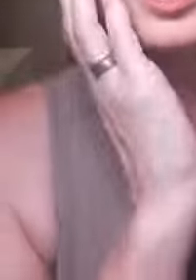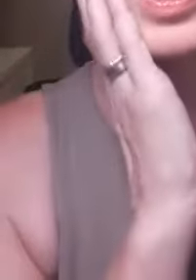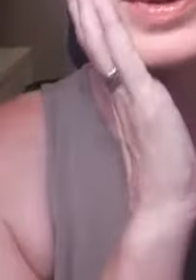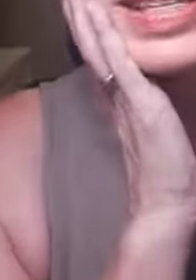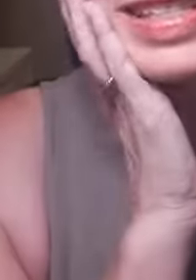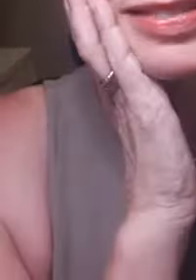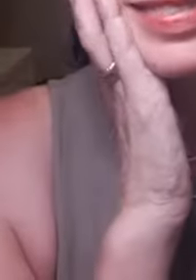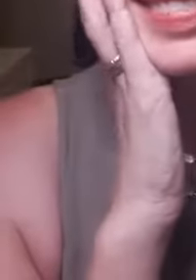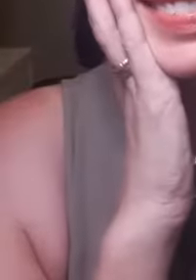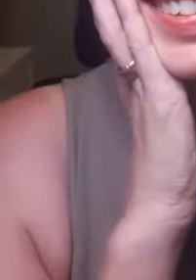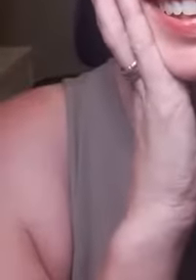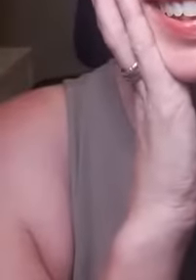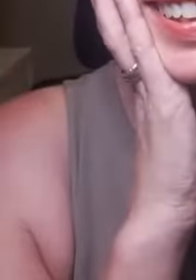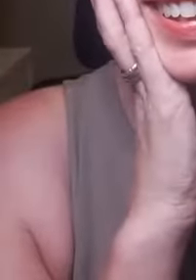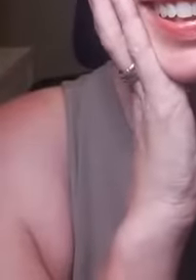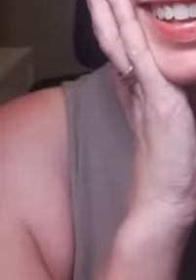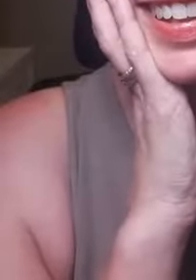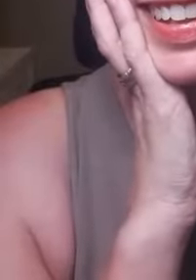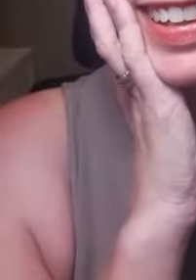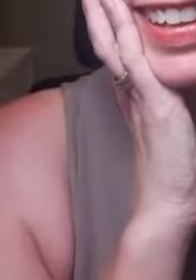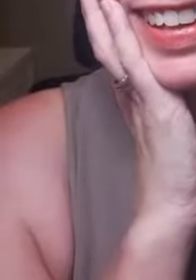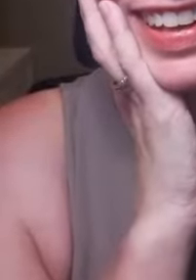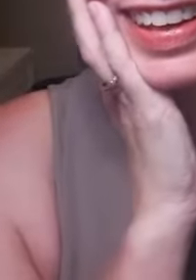Eu sou a Luísa.